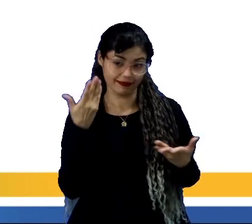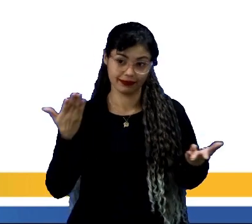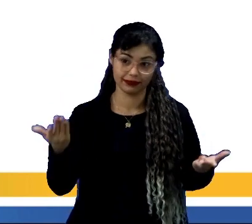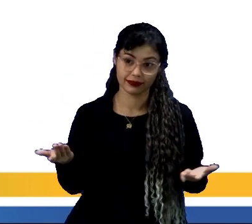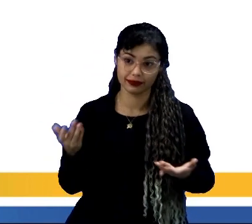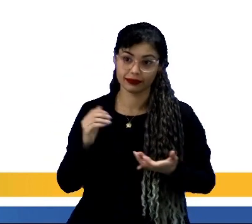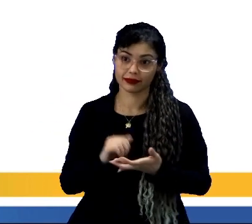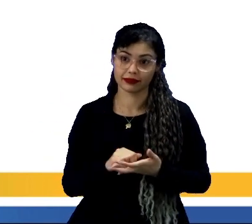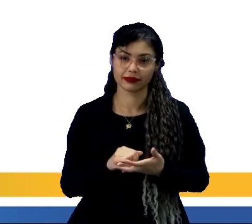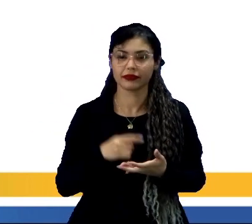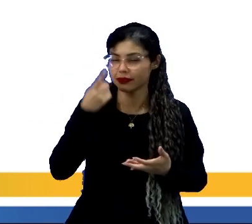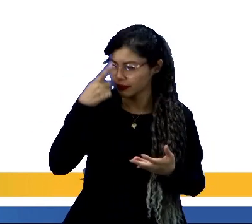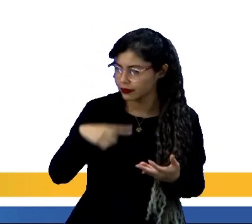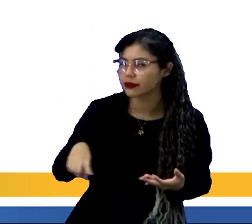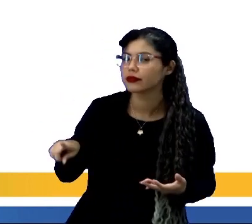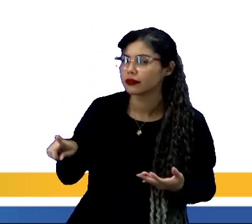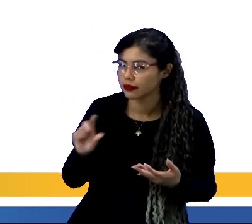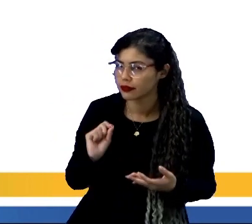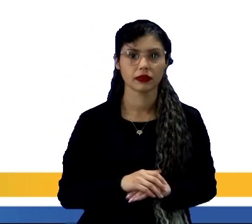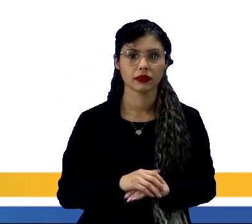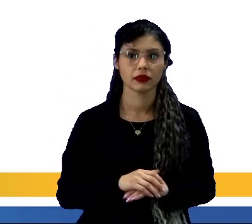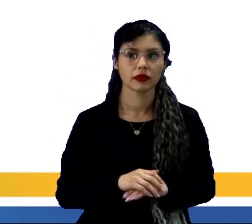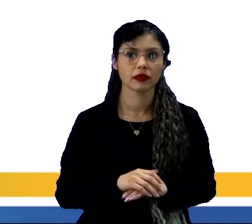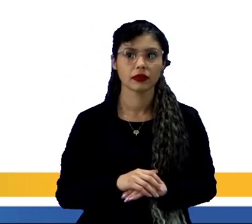Esqueceu, elefante.